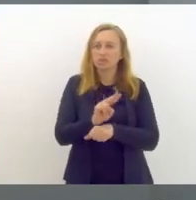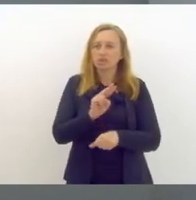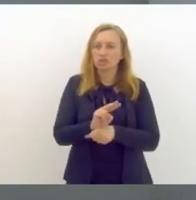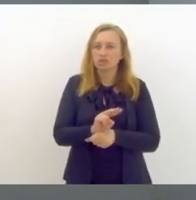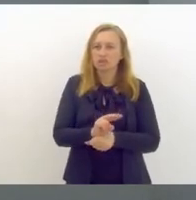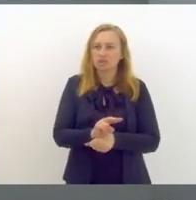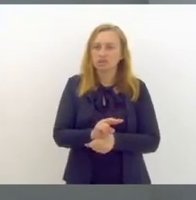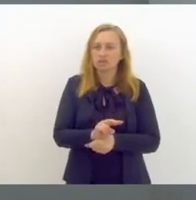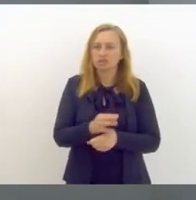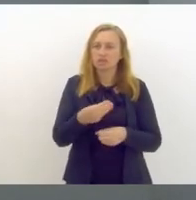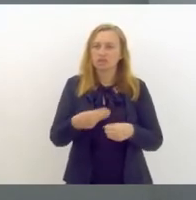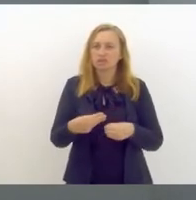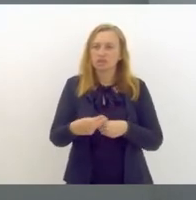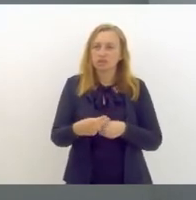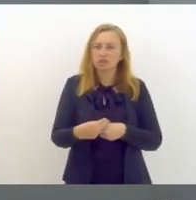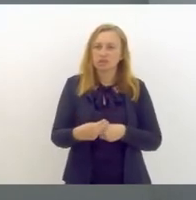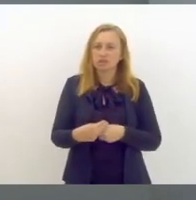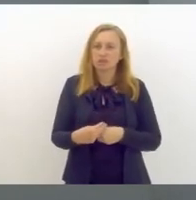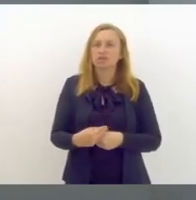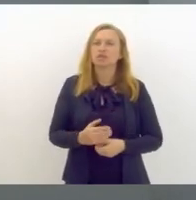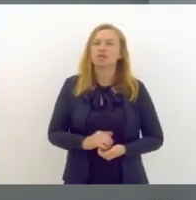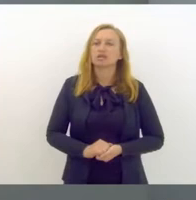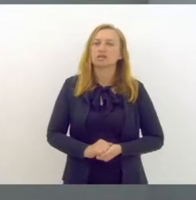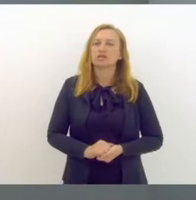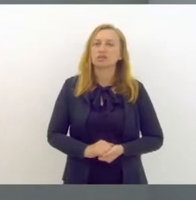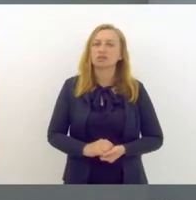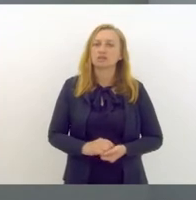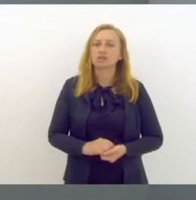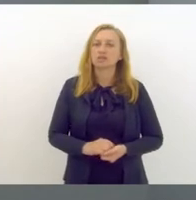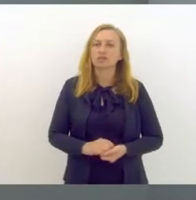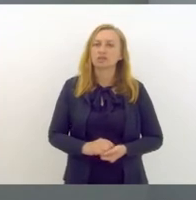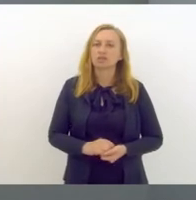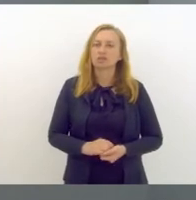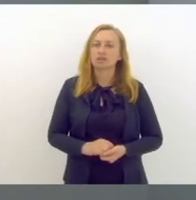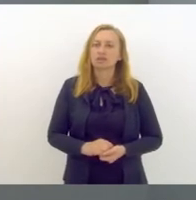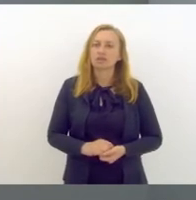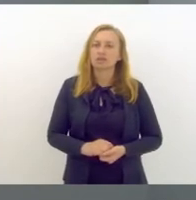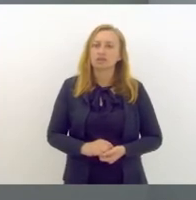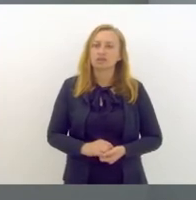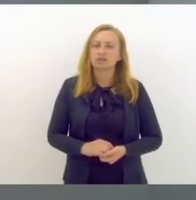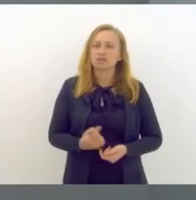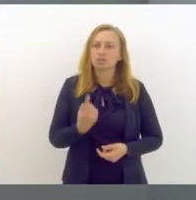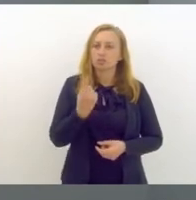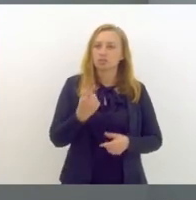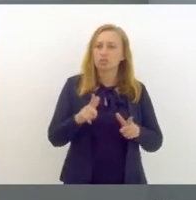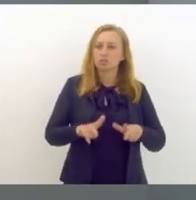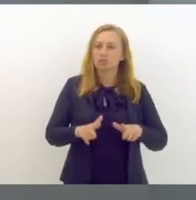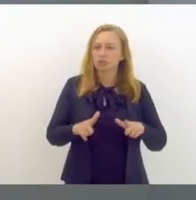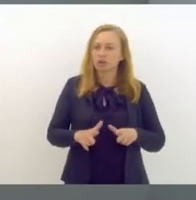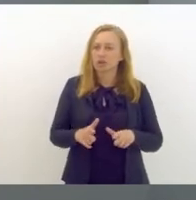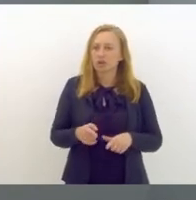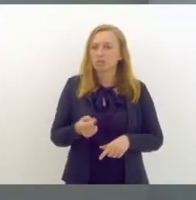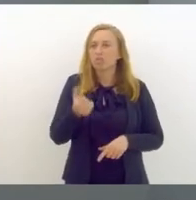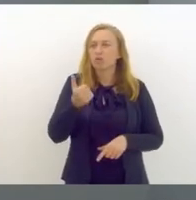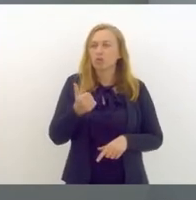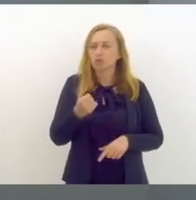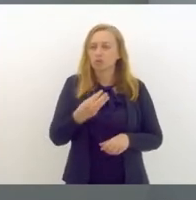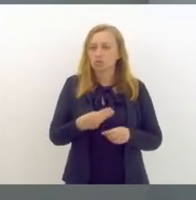São 13 municípios. A unidade de conservação, ela sobrepõe apenas uma parte ínfima desses